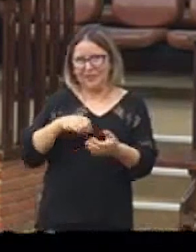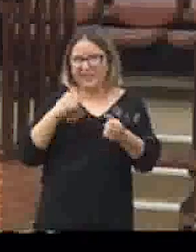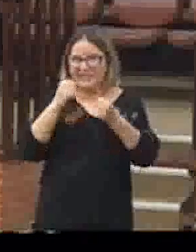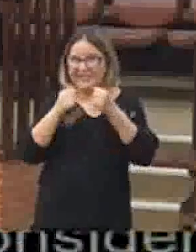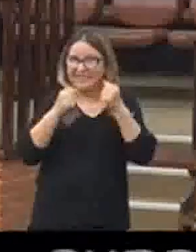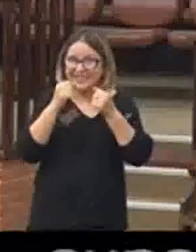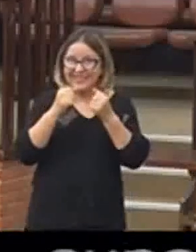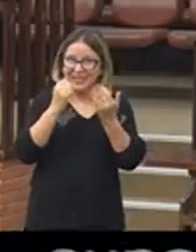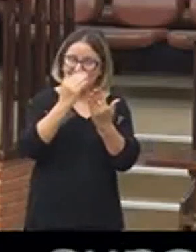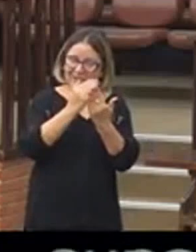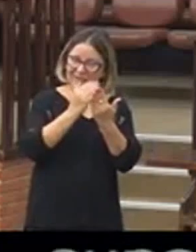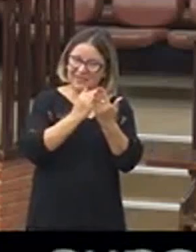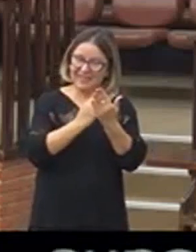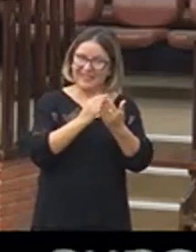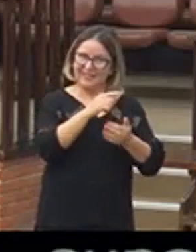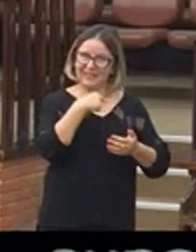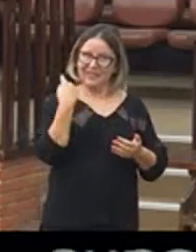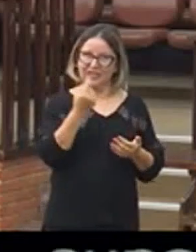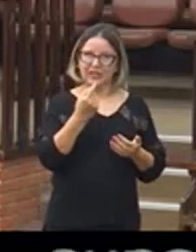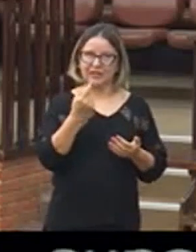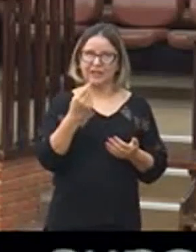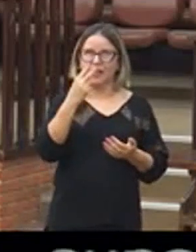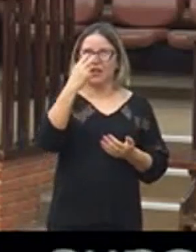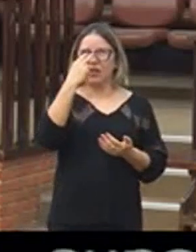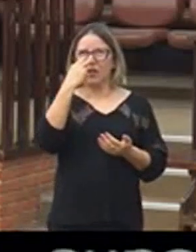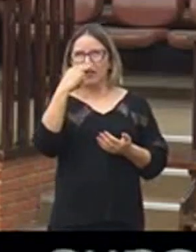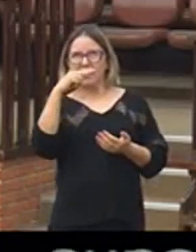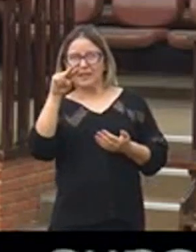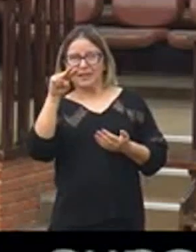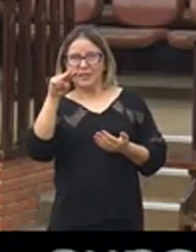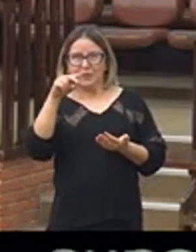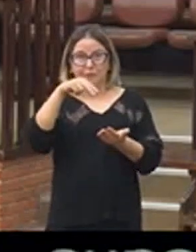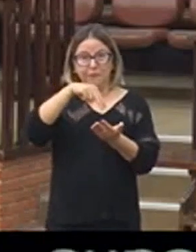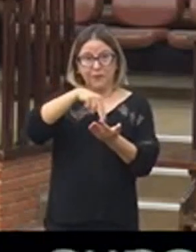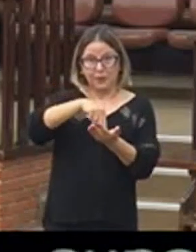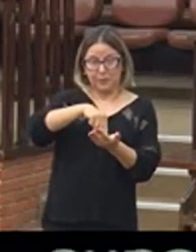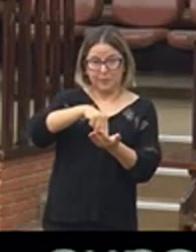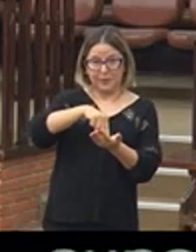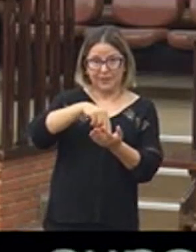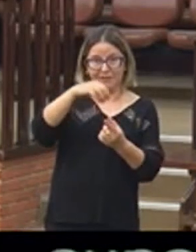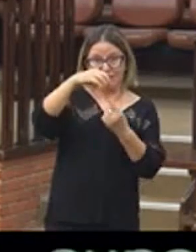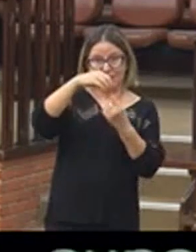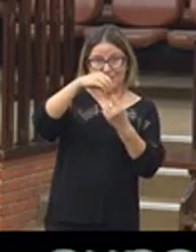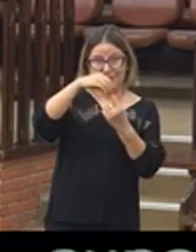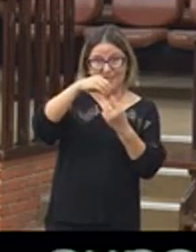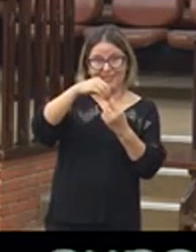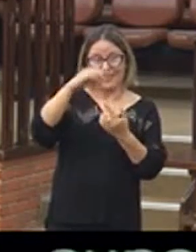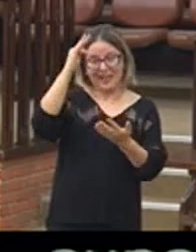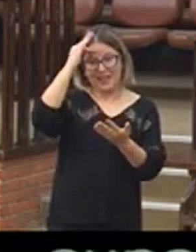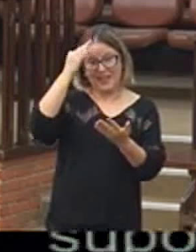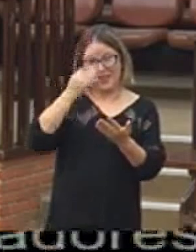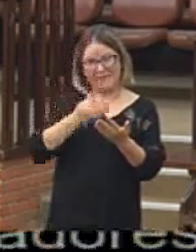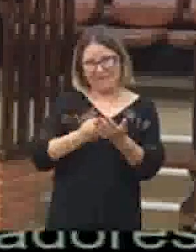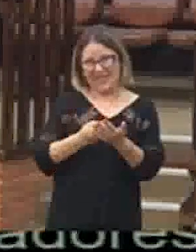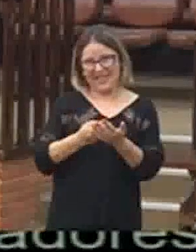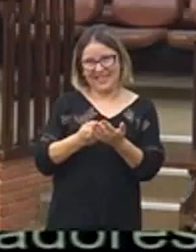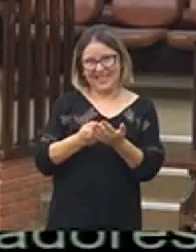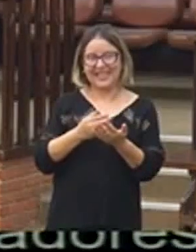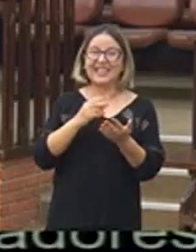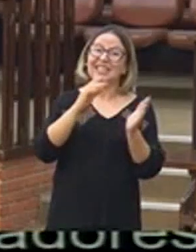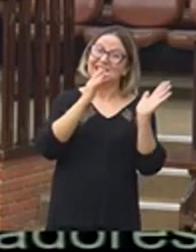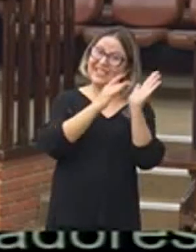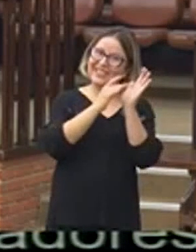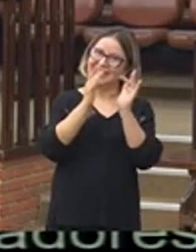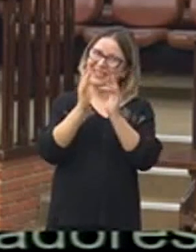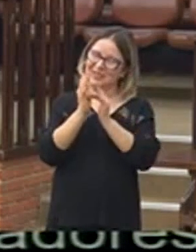que nos está proposta, olhando firmemente para o autor e consumador da fé, Jesus, o